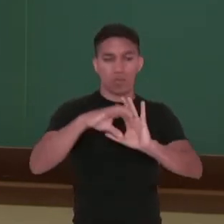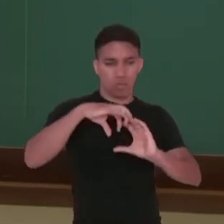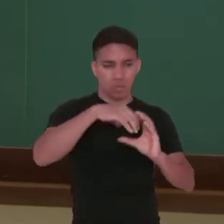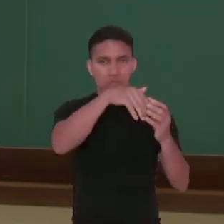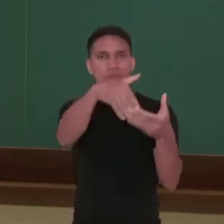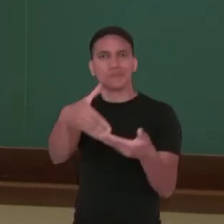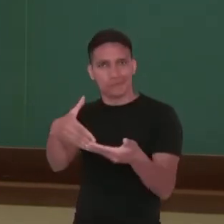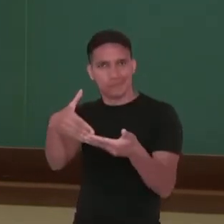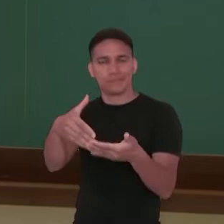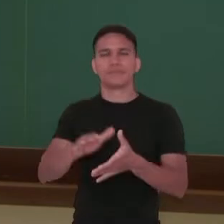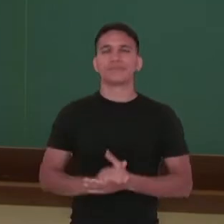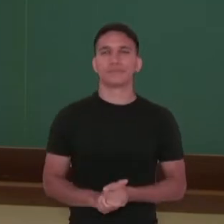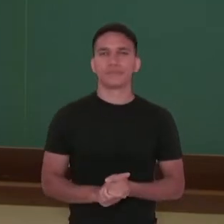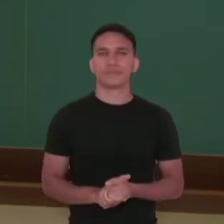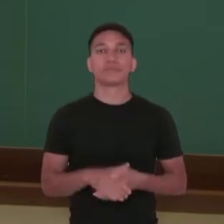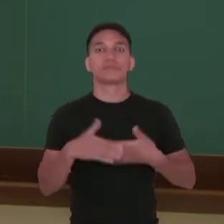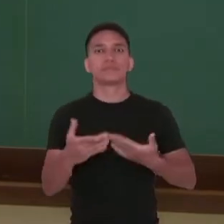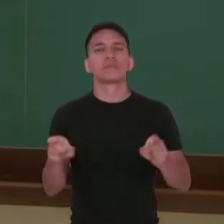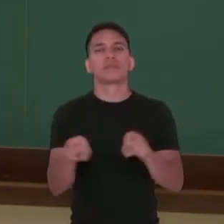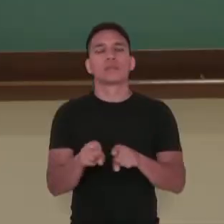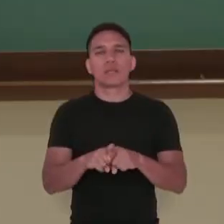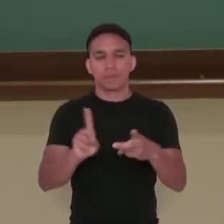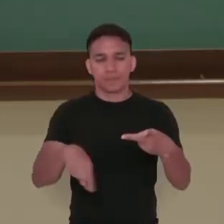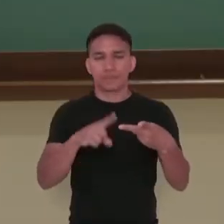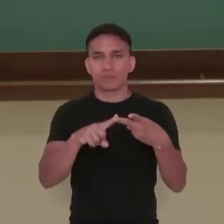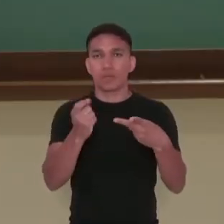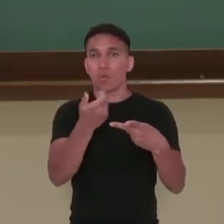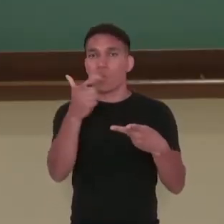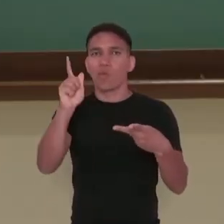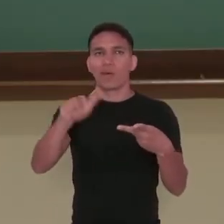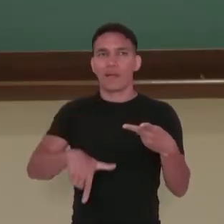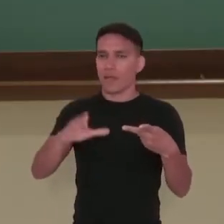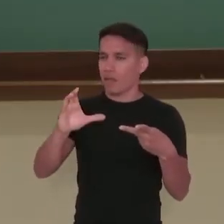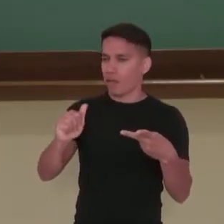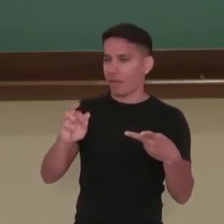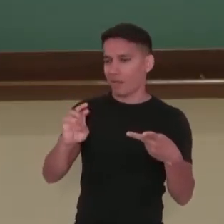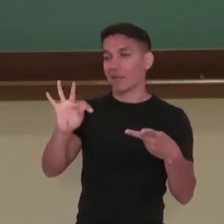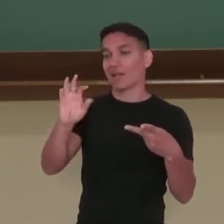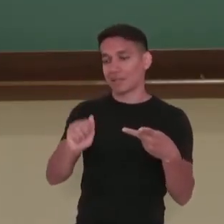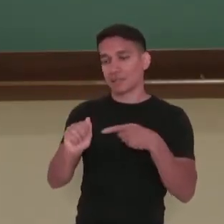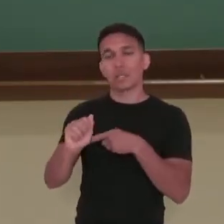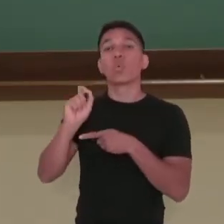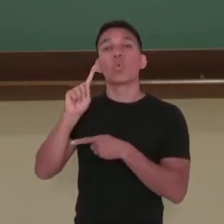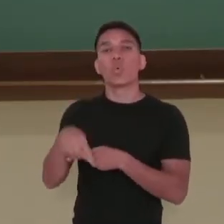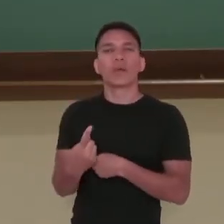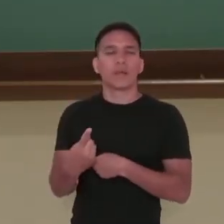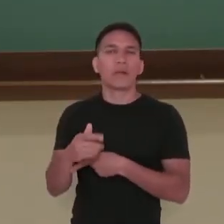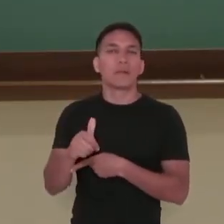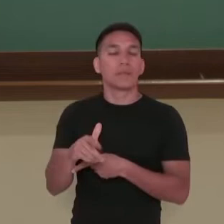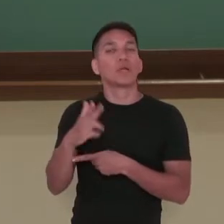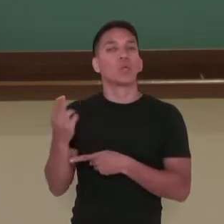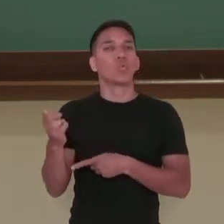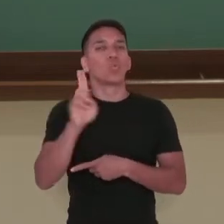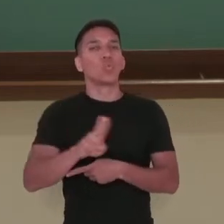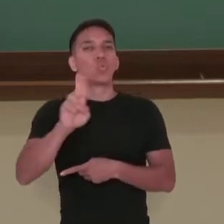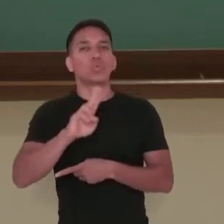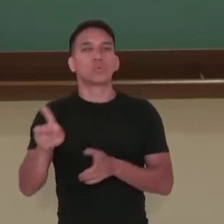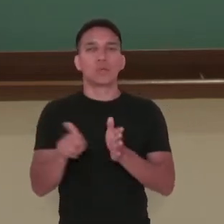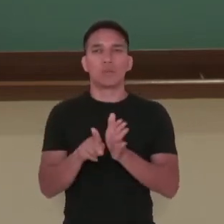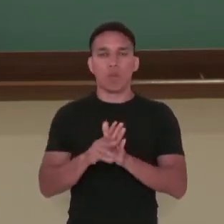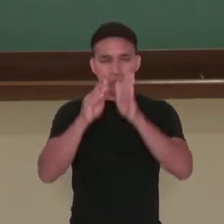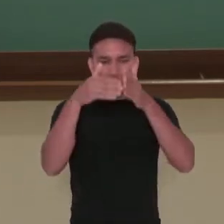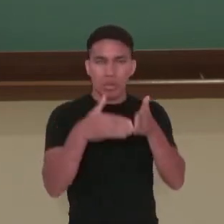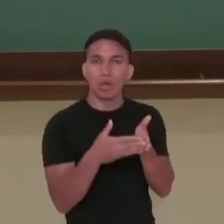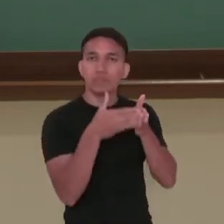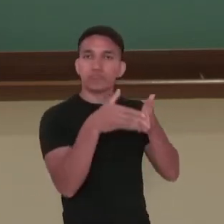planisfério. Nós temos também as cartas. As cartas já é muito utilizada na navegação,